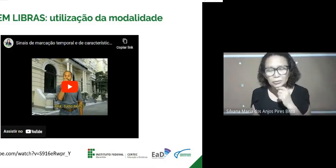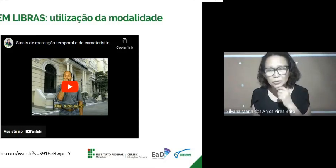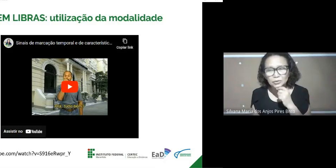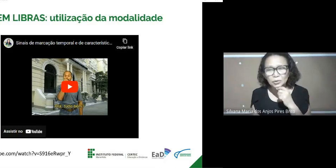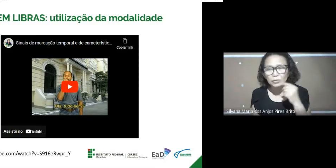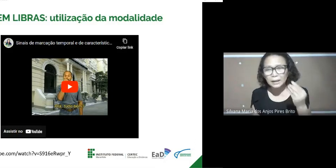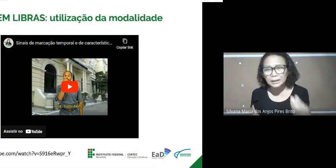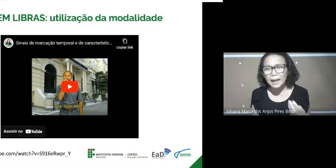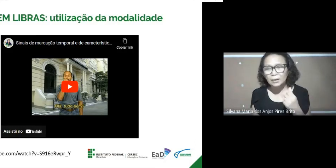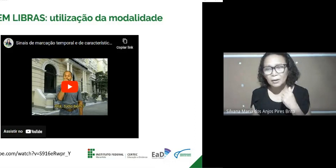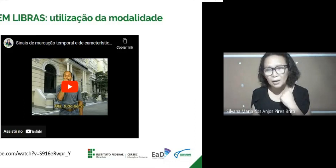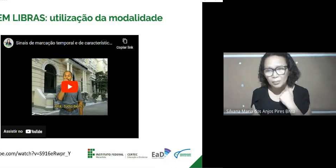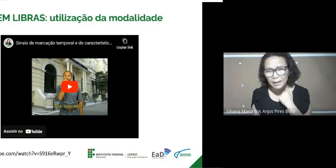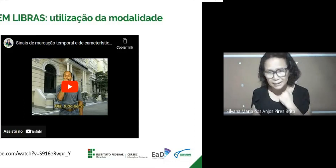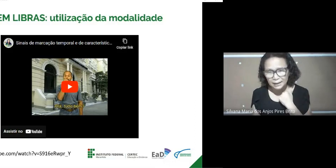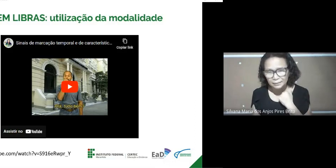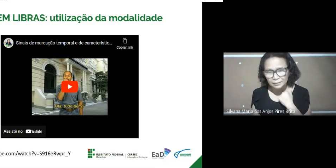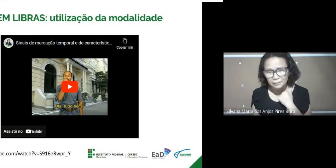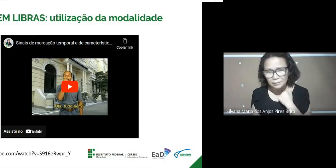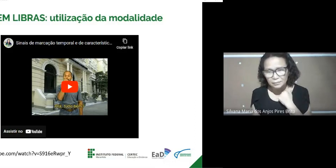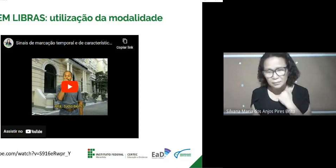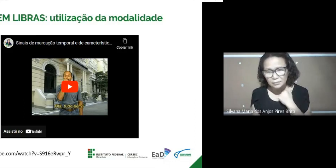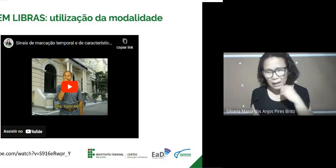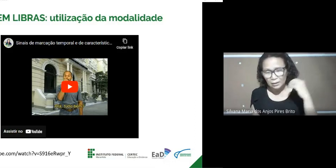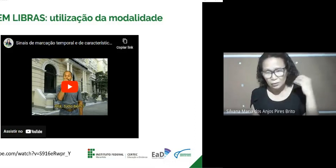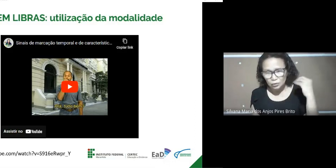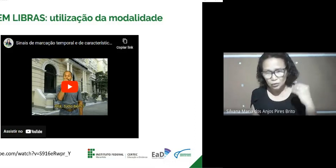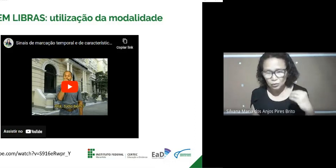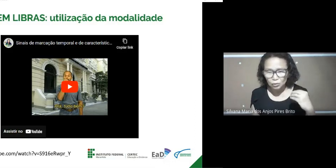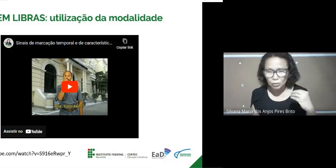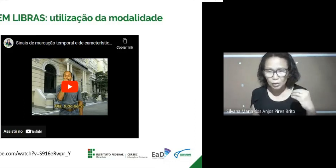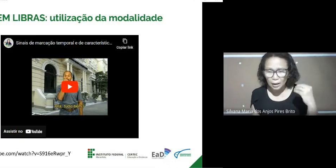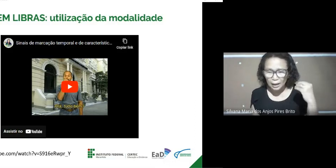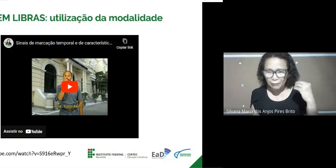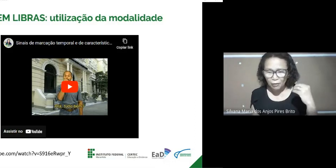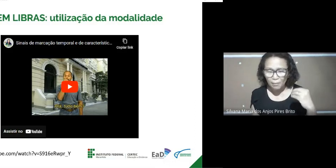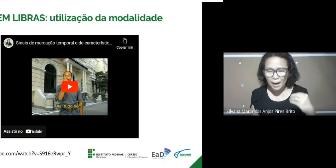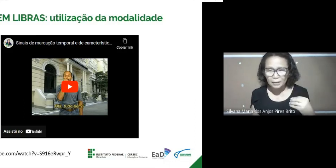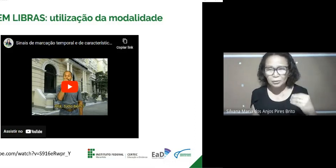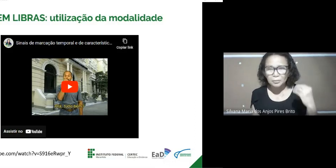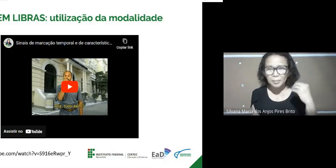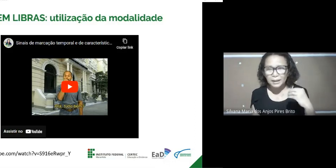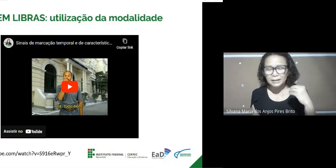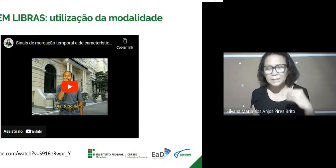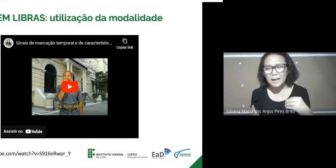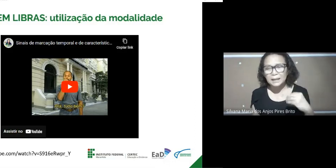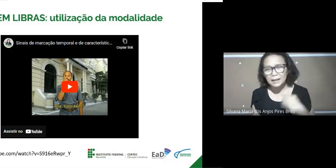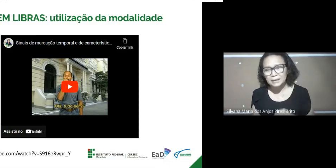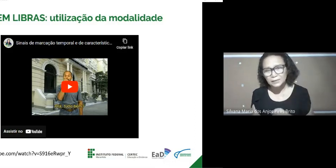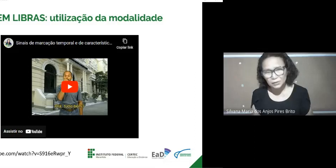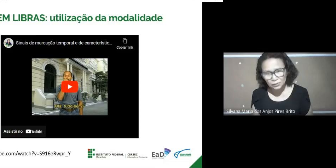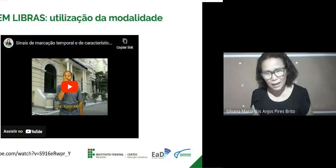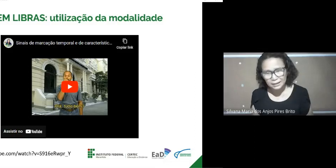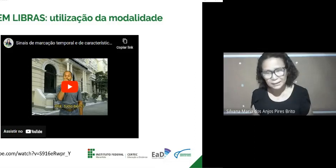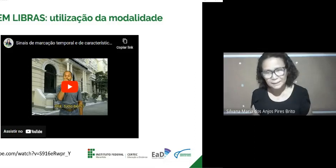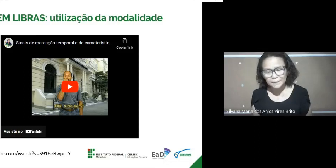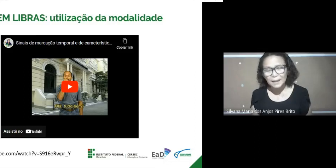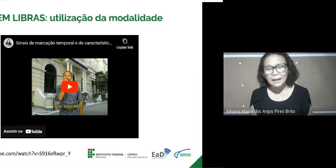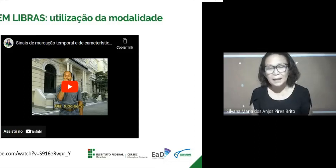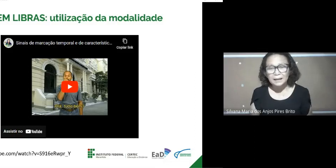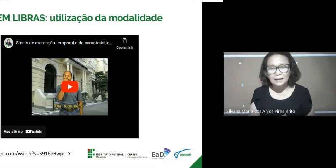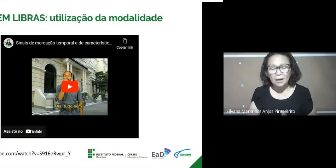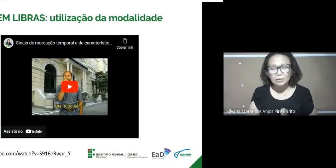ao aluno surdo a ideia que eu quero passar? Tá? O surdo é formado pelas experiências